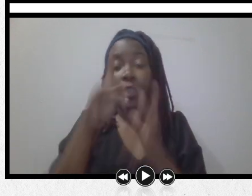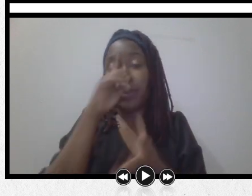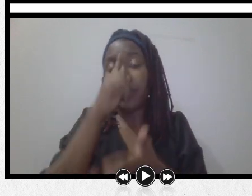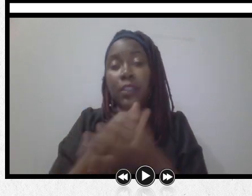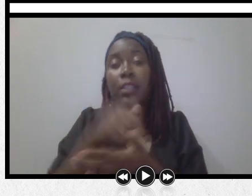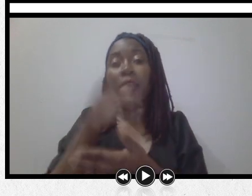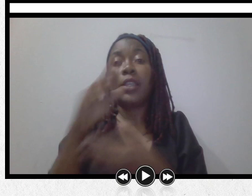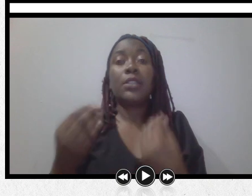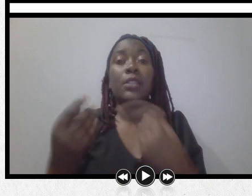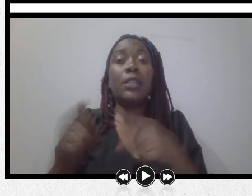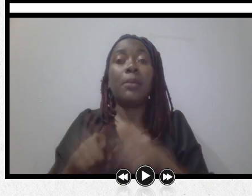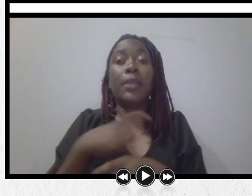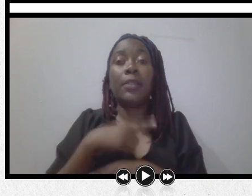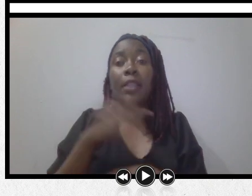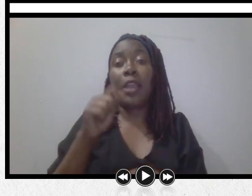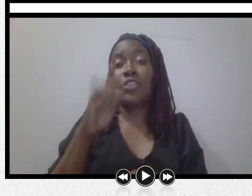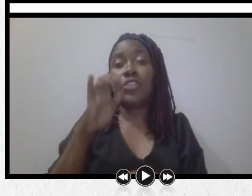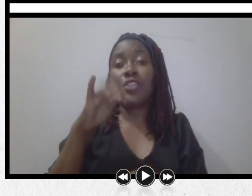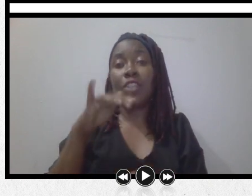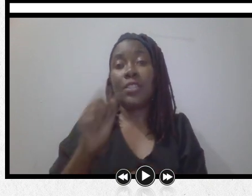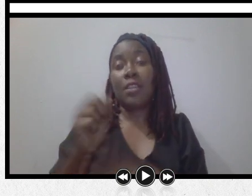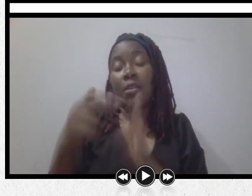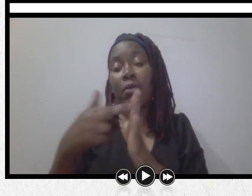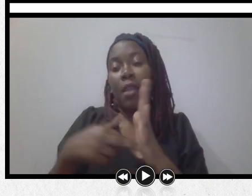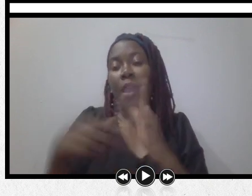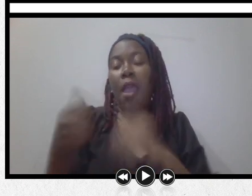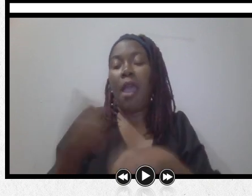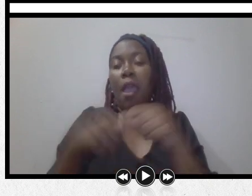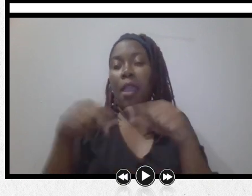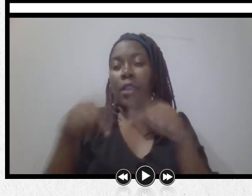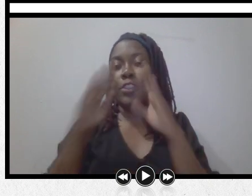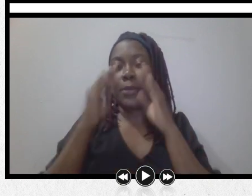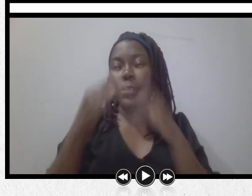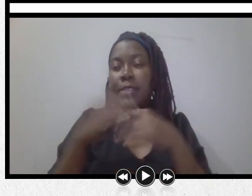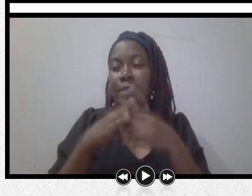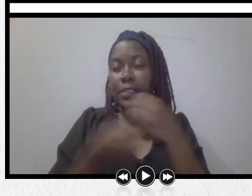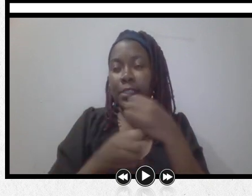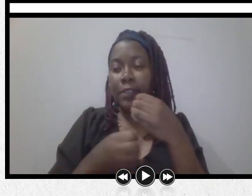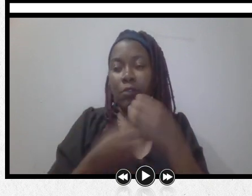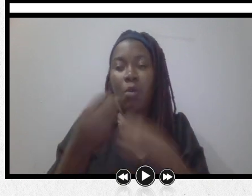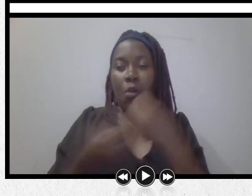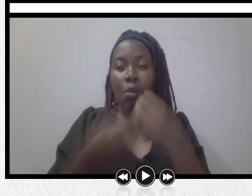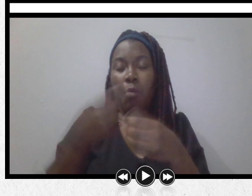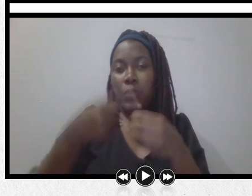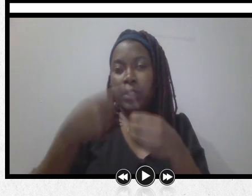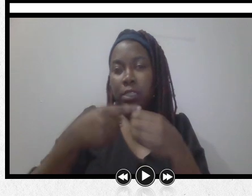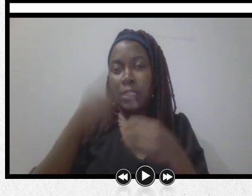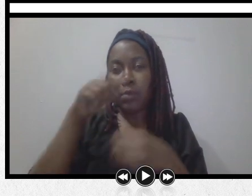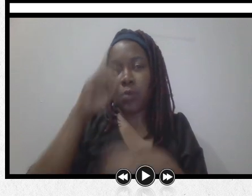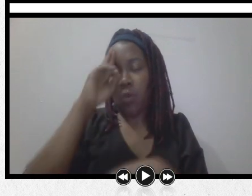prestador e também ter a sua agência reguladora. Aqui no nosso caso específico do saneamento, como o município é o titular, ele é